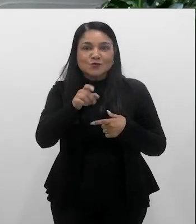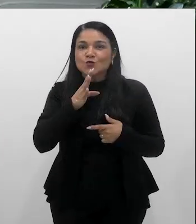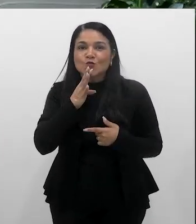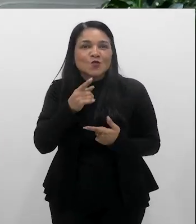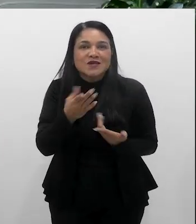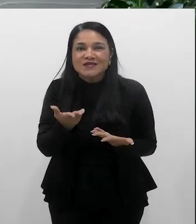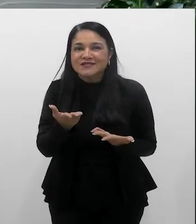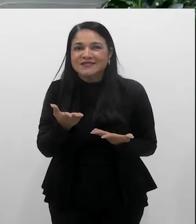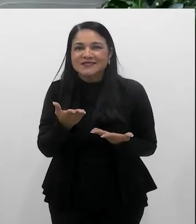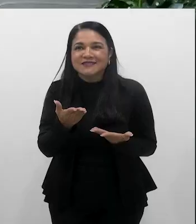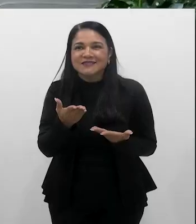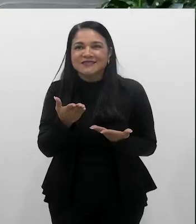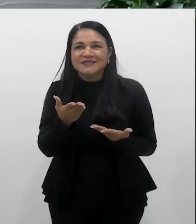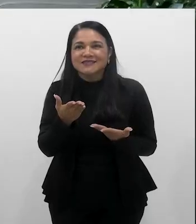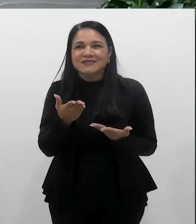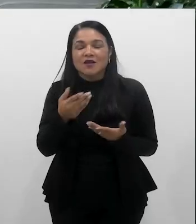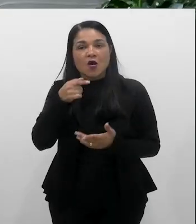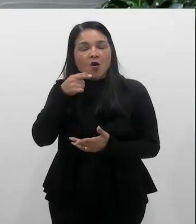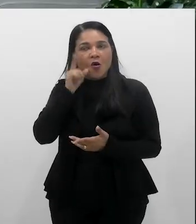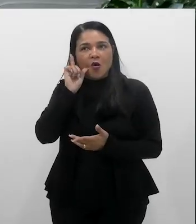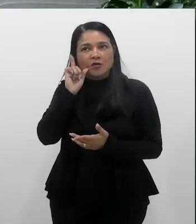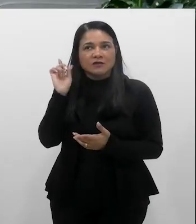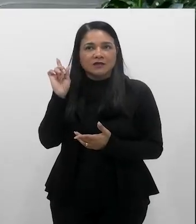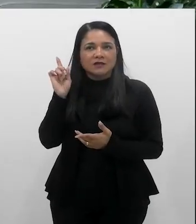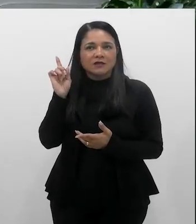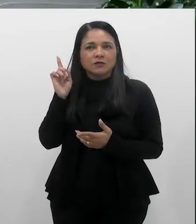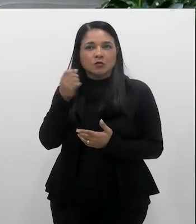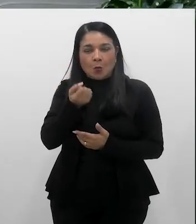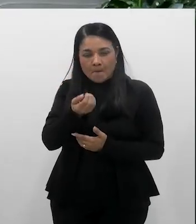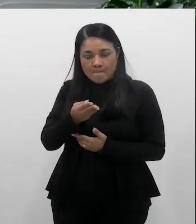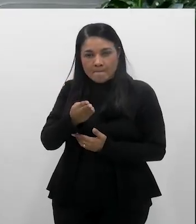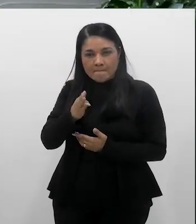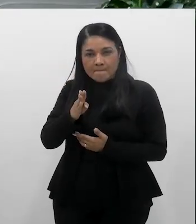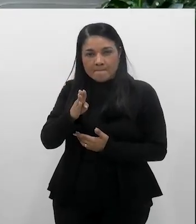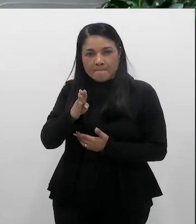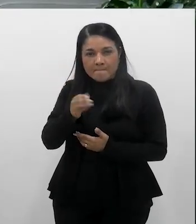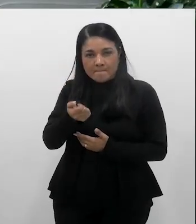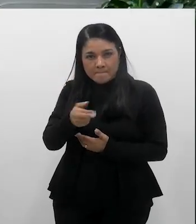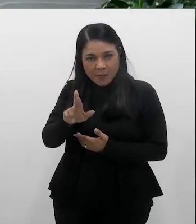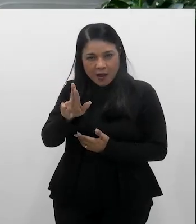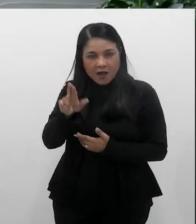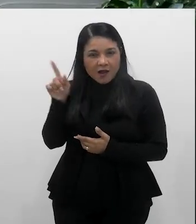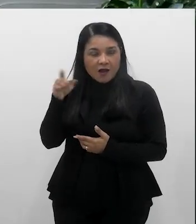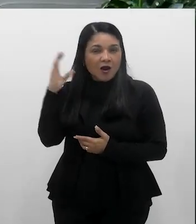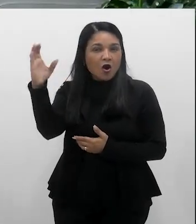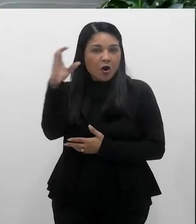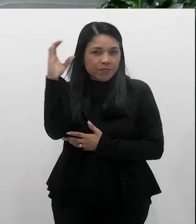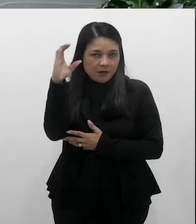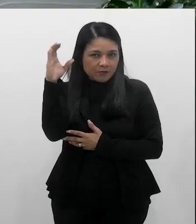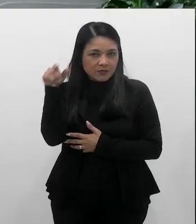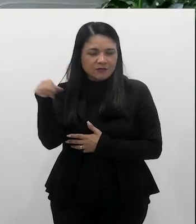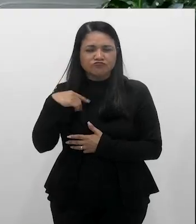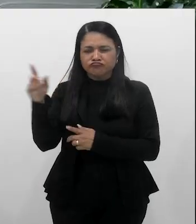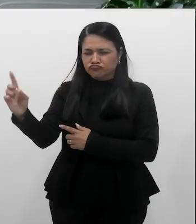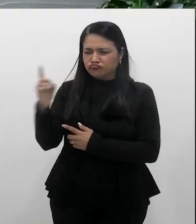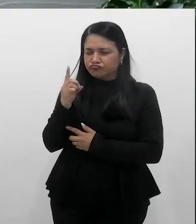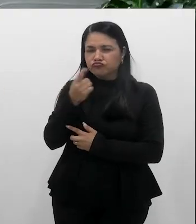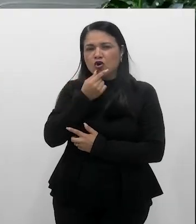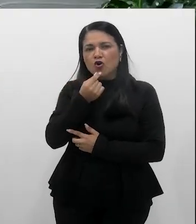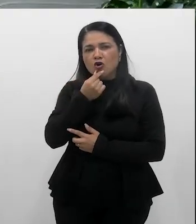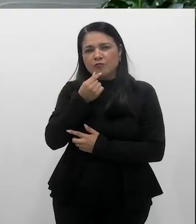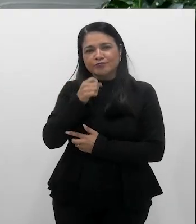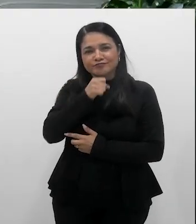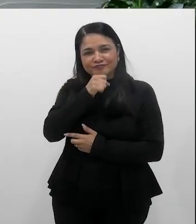não conhecem. É verdade. Ontem mesmo eu estava no bar, tá? Estamos em Copacabana, eu vi um